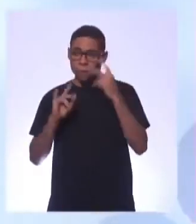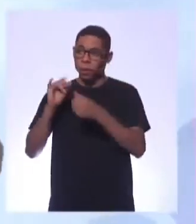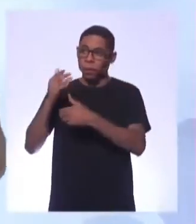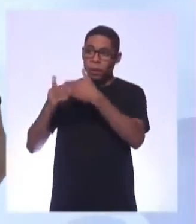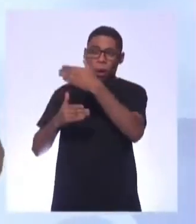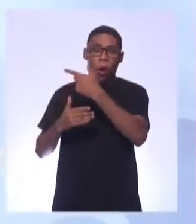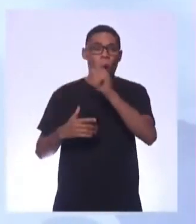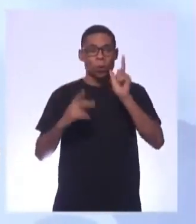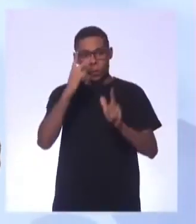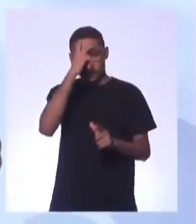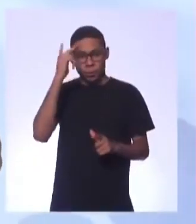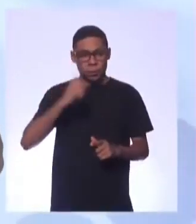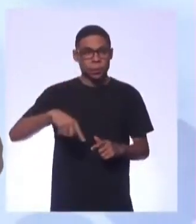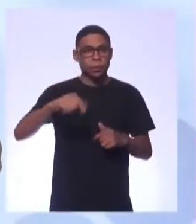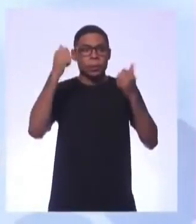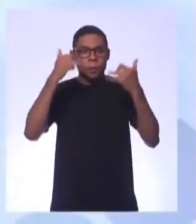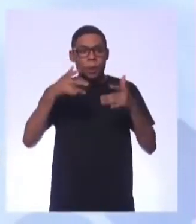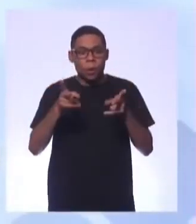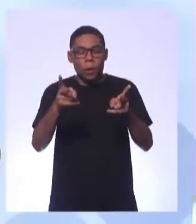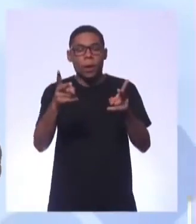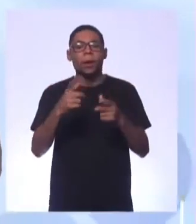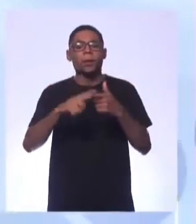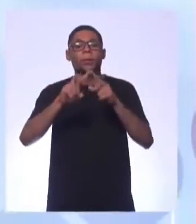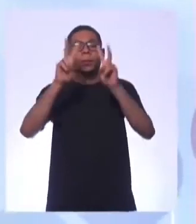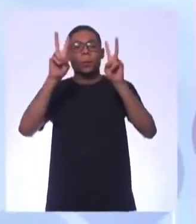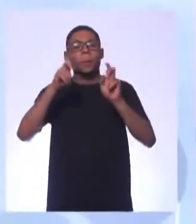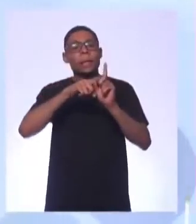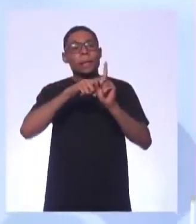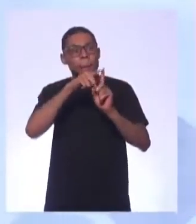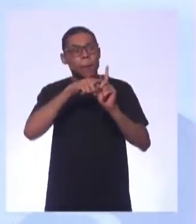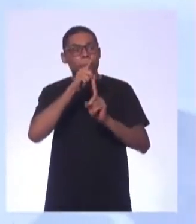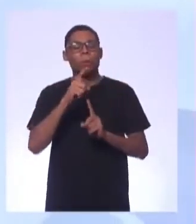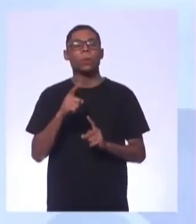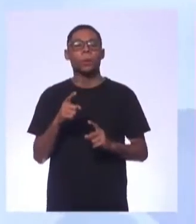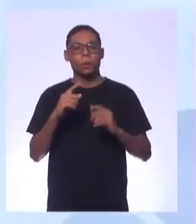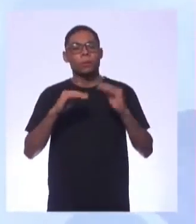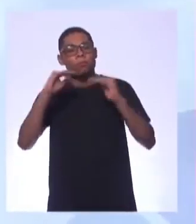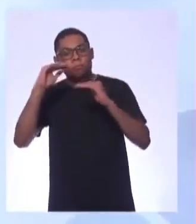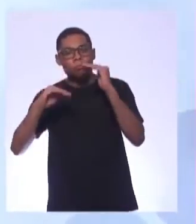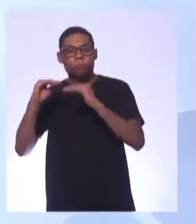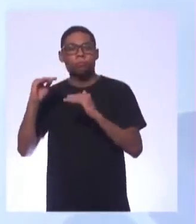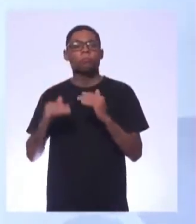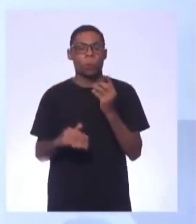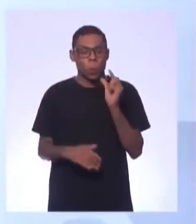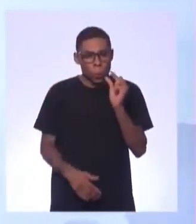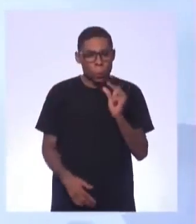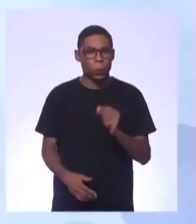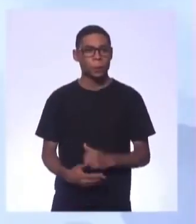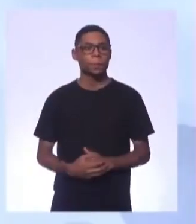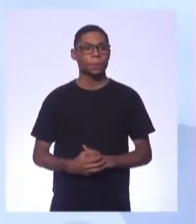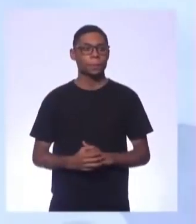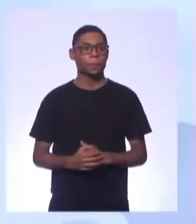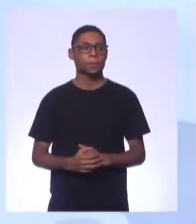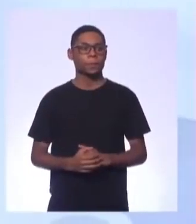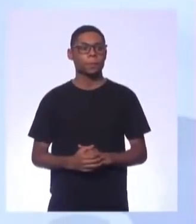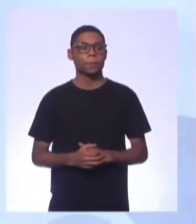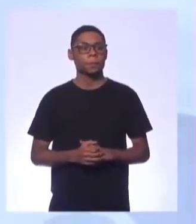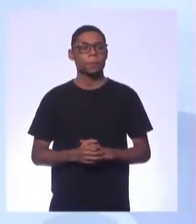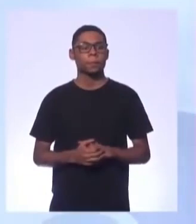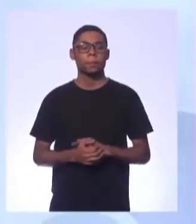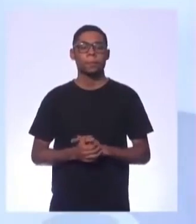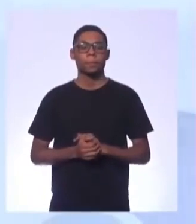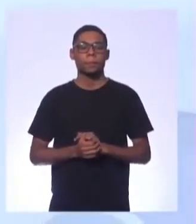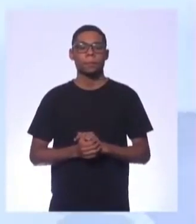gente continuar falando um pouquinho a relação da temperatura, das escalas termométricas, um pouquinho, né? Sobre as escalas